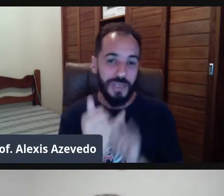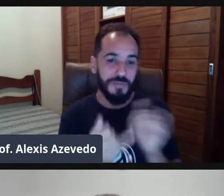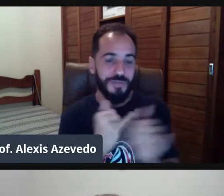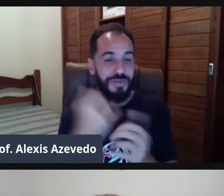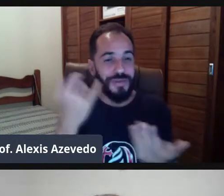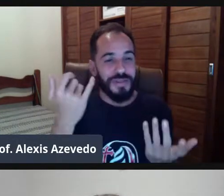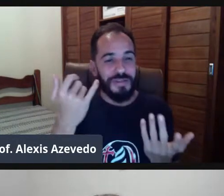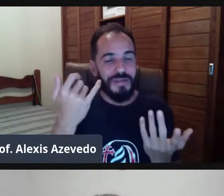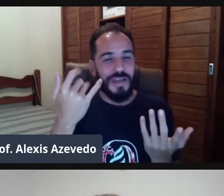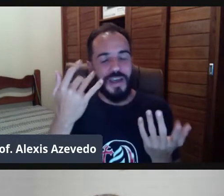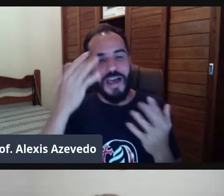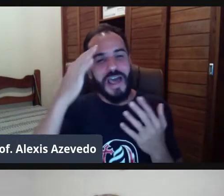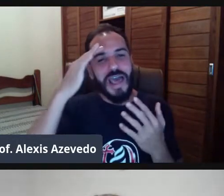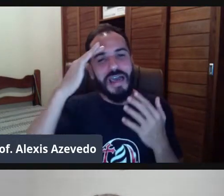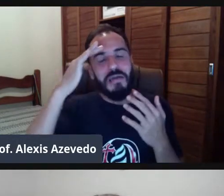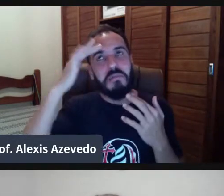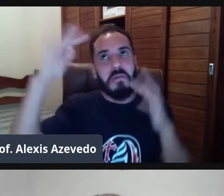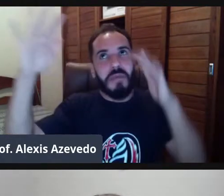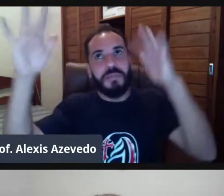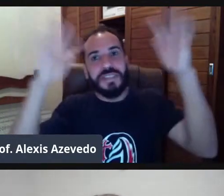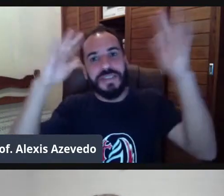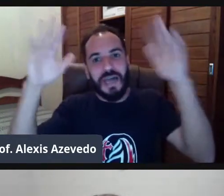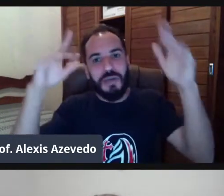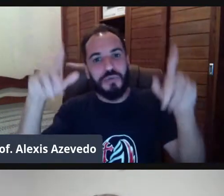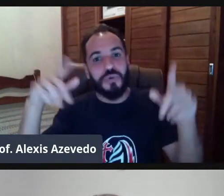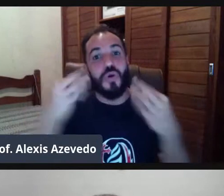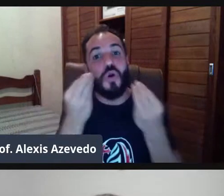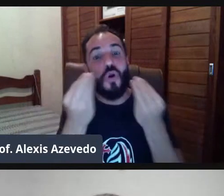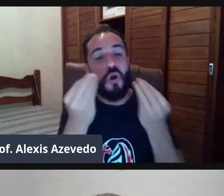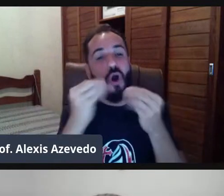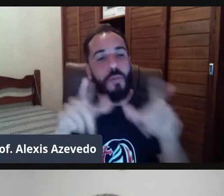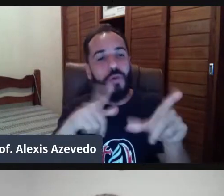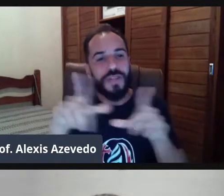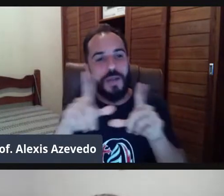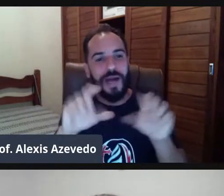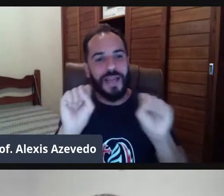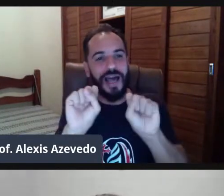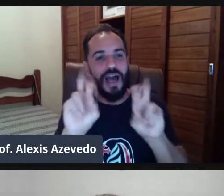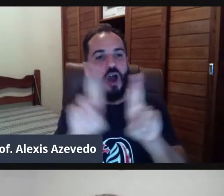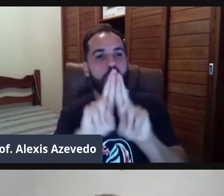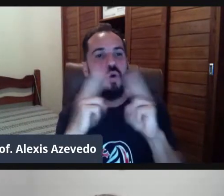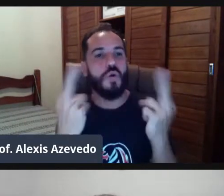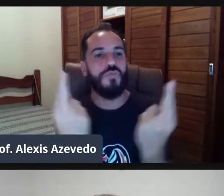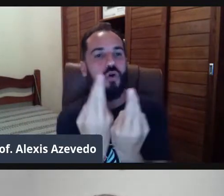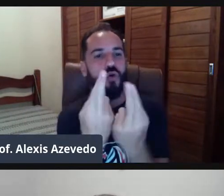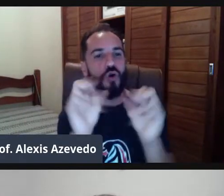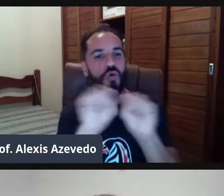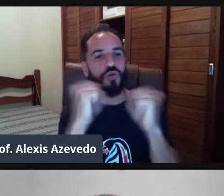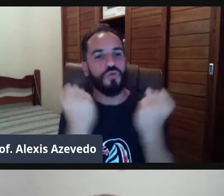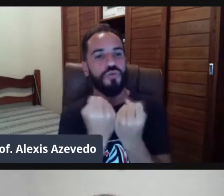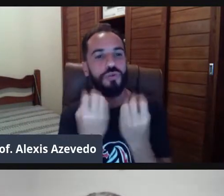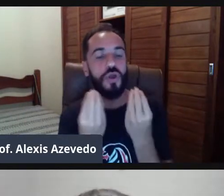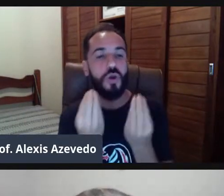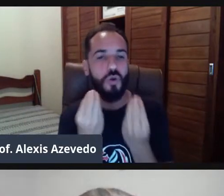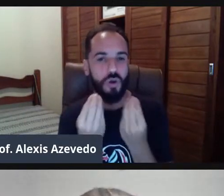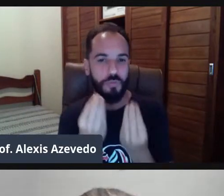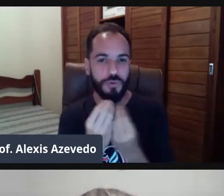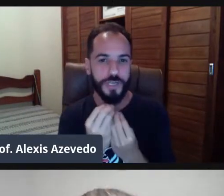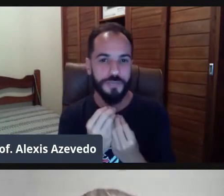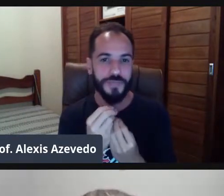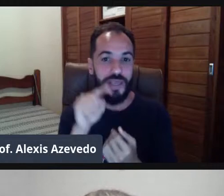abstrato no sentido de você trabalhar em equipe, né? Os tempos são diferentes e a gente fica muito